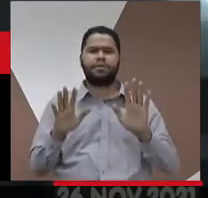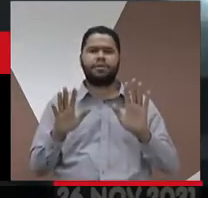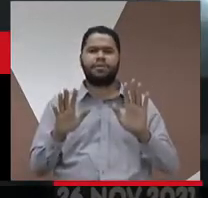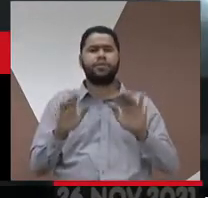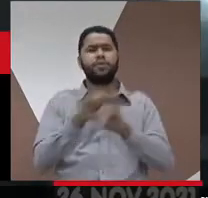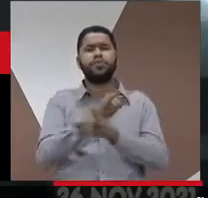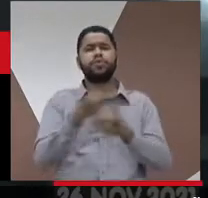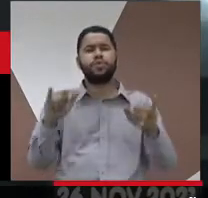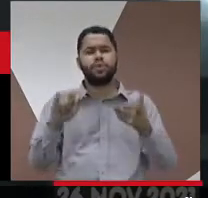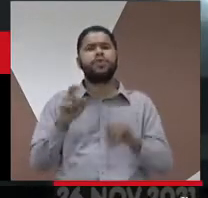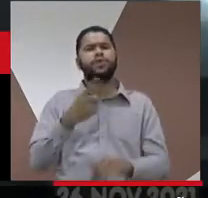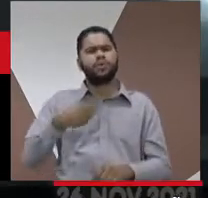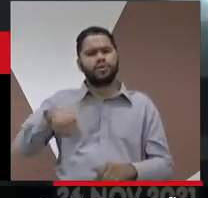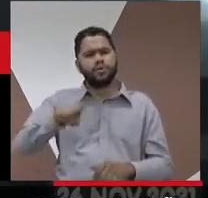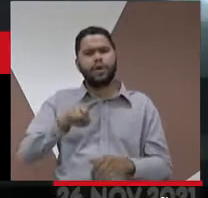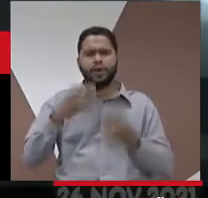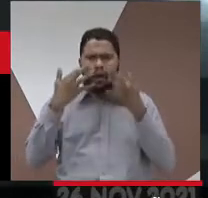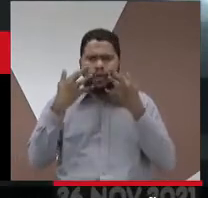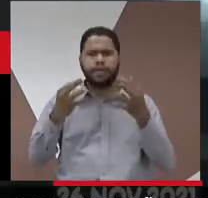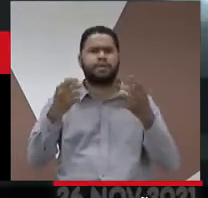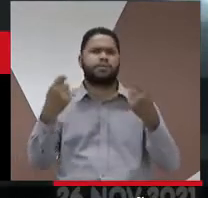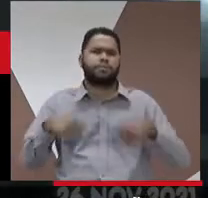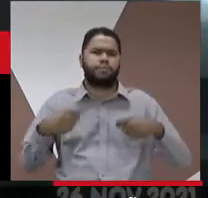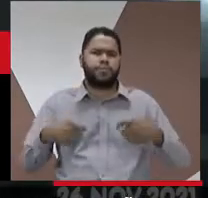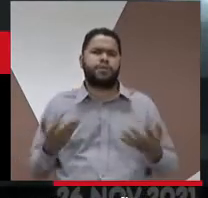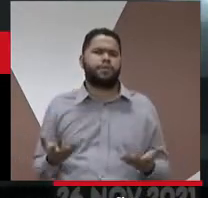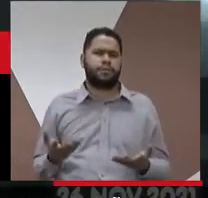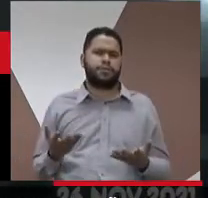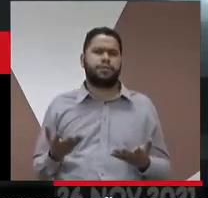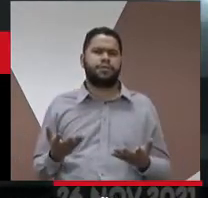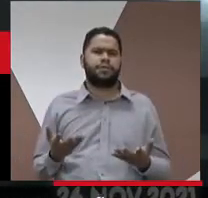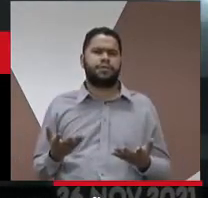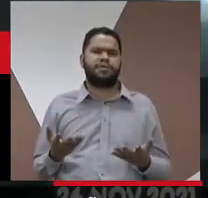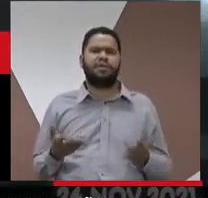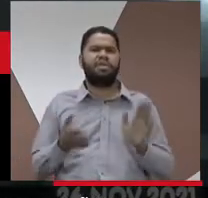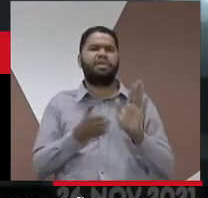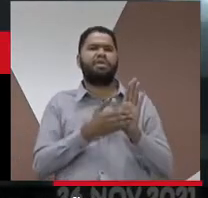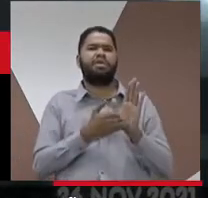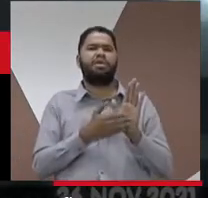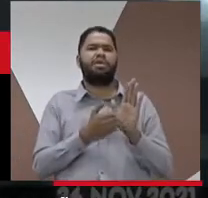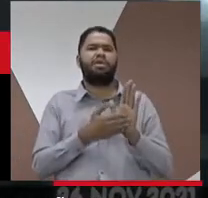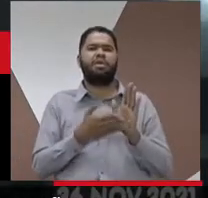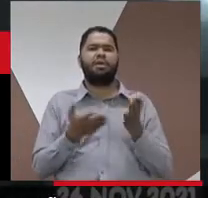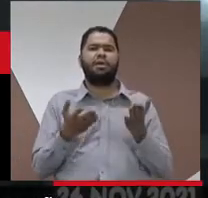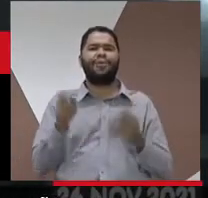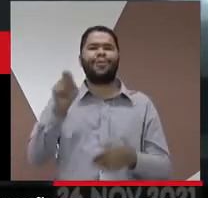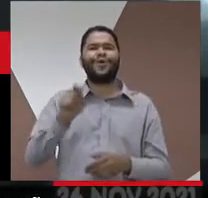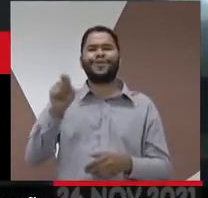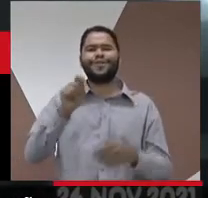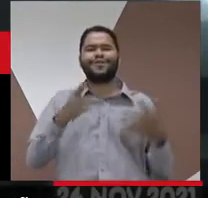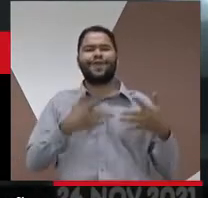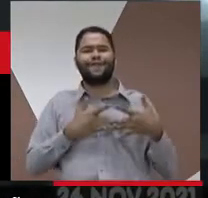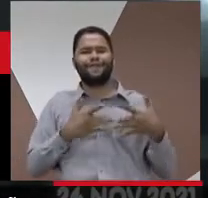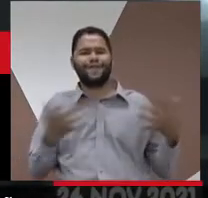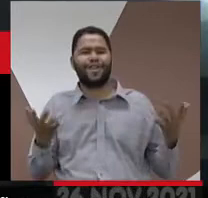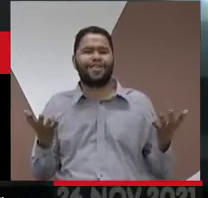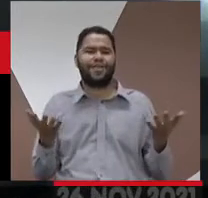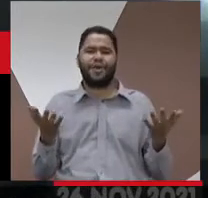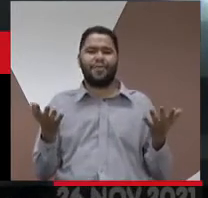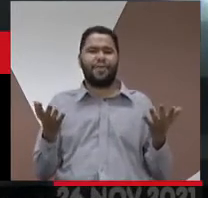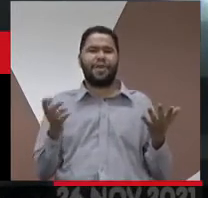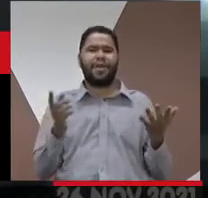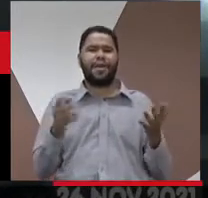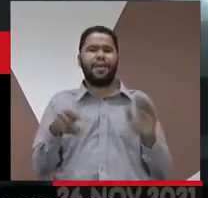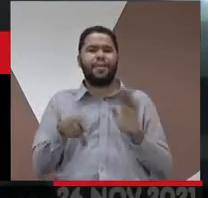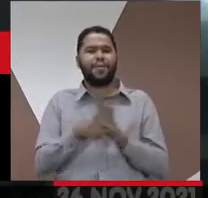porque nós temos que prestar atenção. Não estamos tratando com uma associação filantrópica ou com alguém que